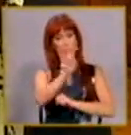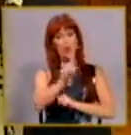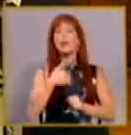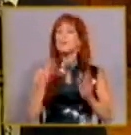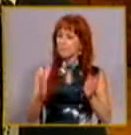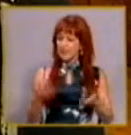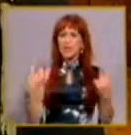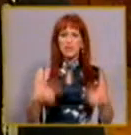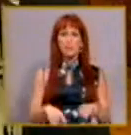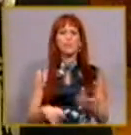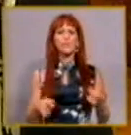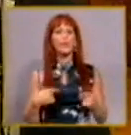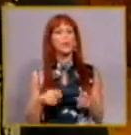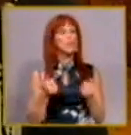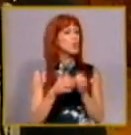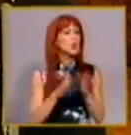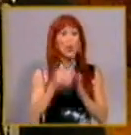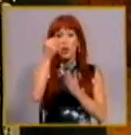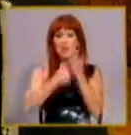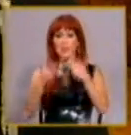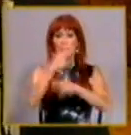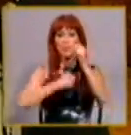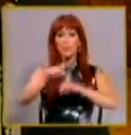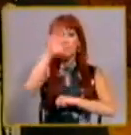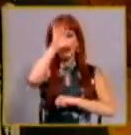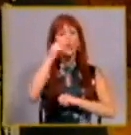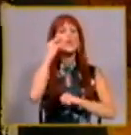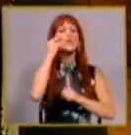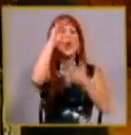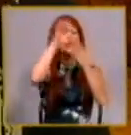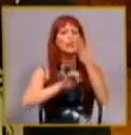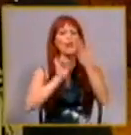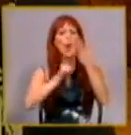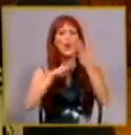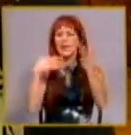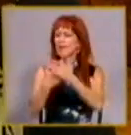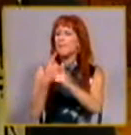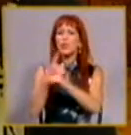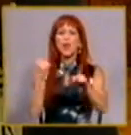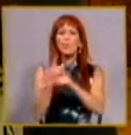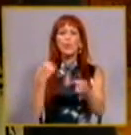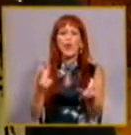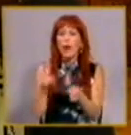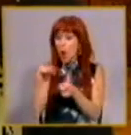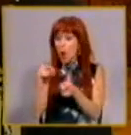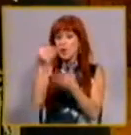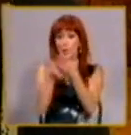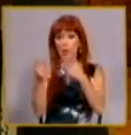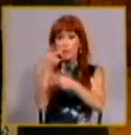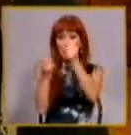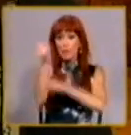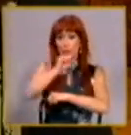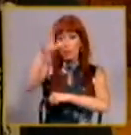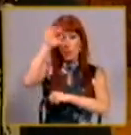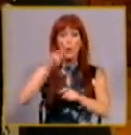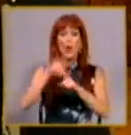precisamos, obviamente, como de todas as moções de censura, de conhecer o texto exato que levará à motivação concreta daquela moção de censura